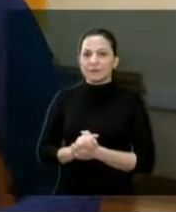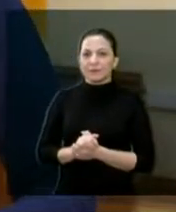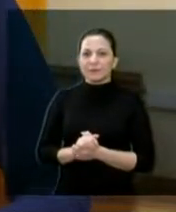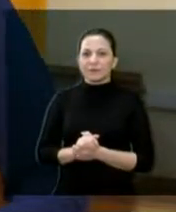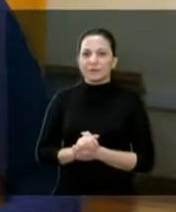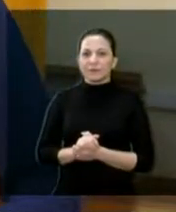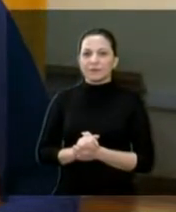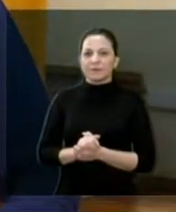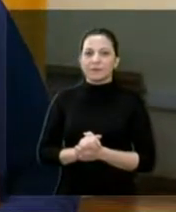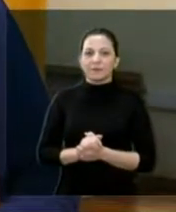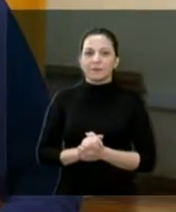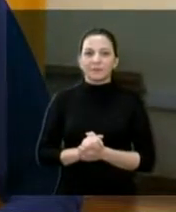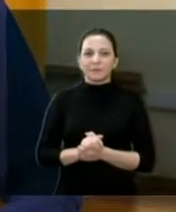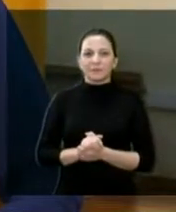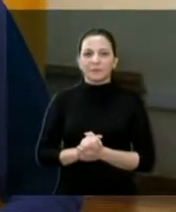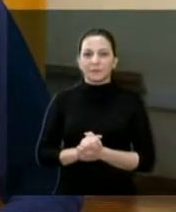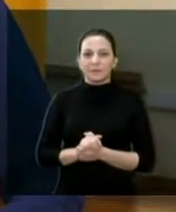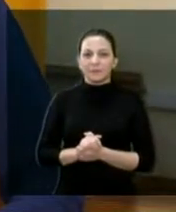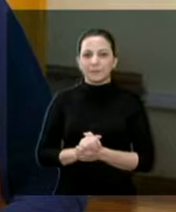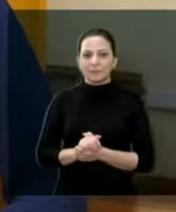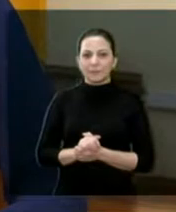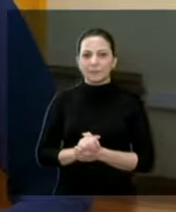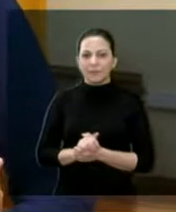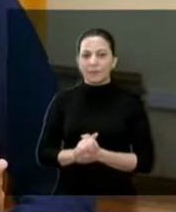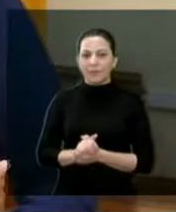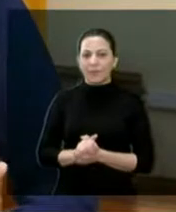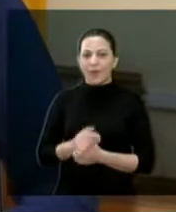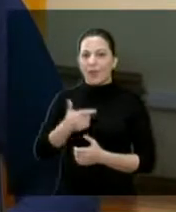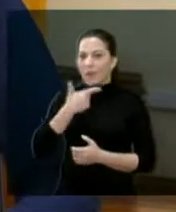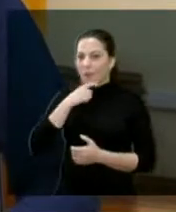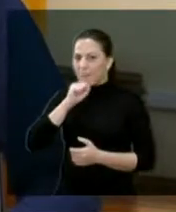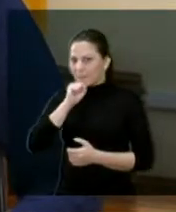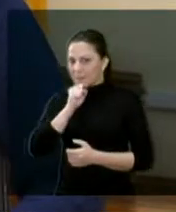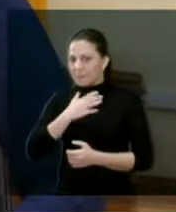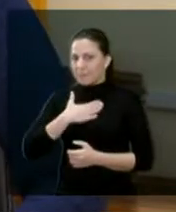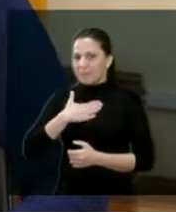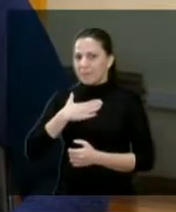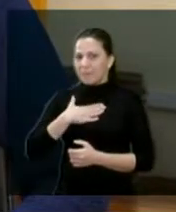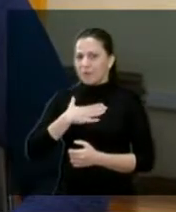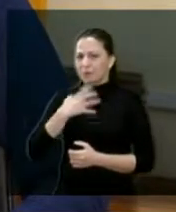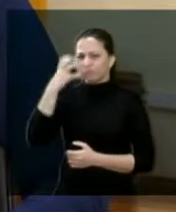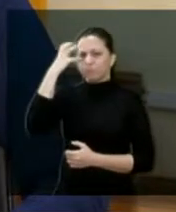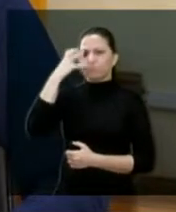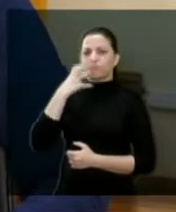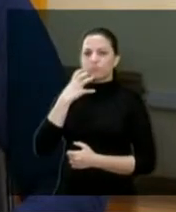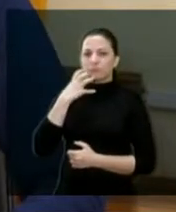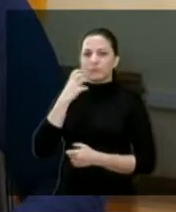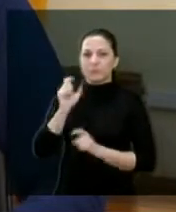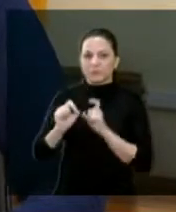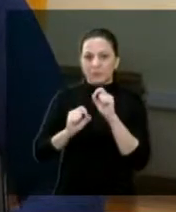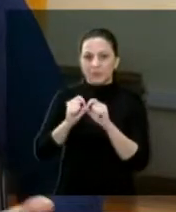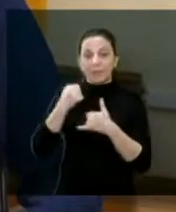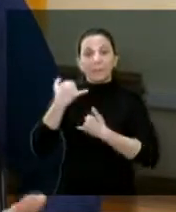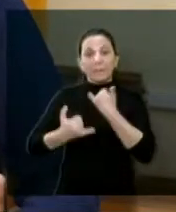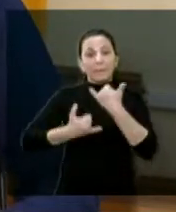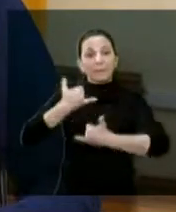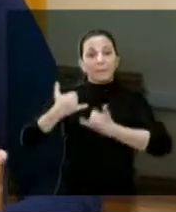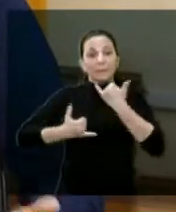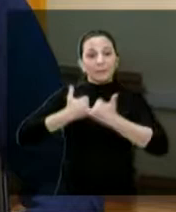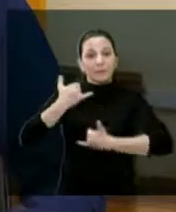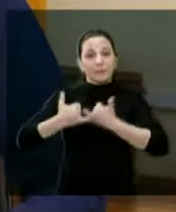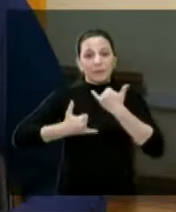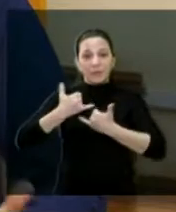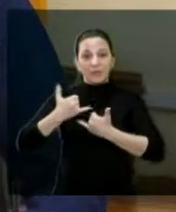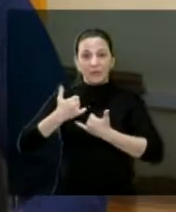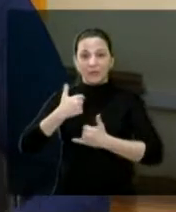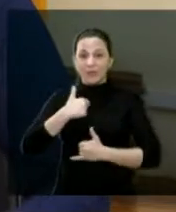começou? Foi o seguinte, meu pai, com todo aquele jeito sisudão dele, meu pai também era muito brincalhão, brincava muito, eu acho que eu